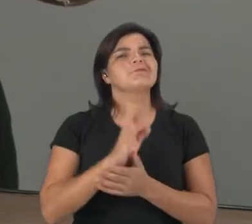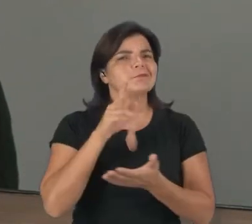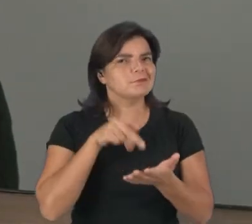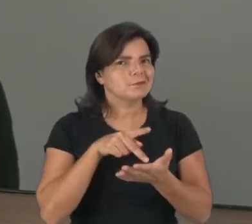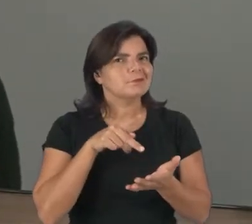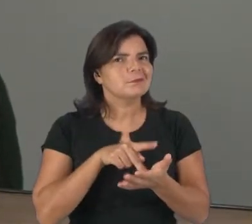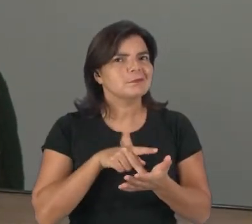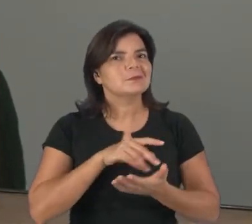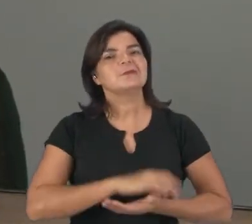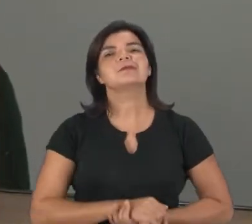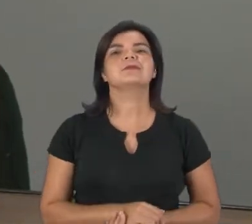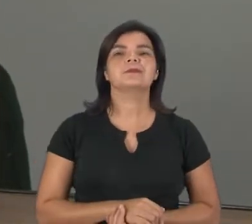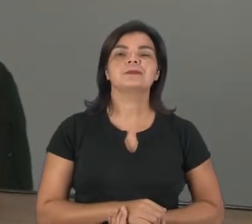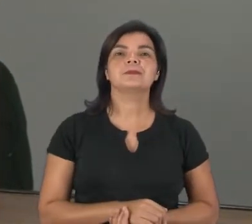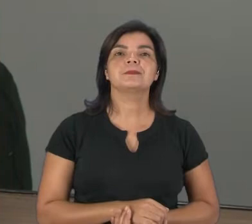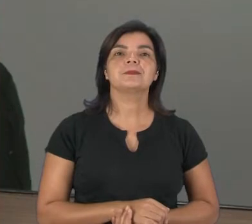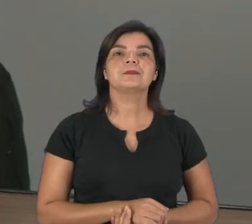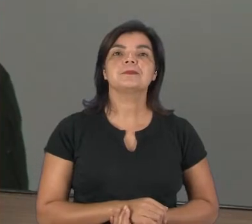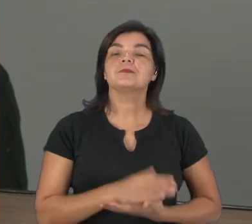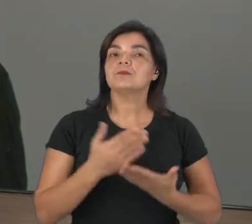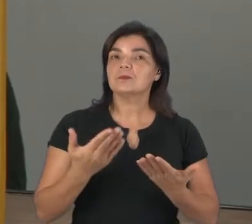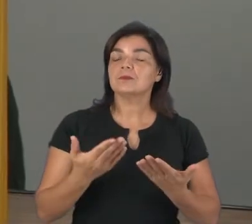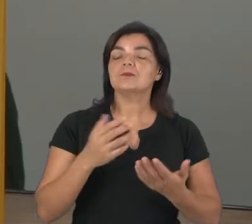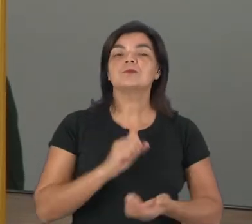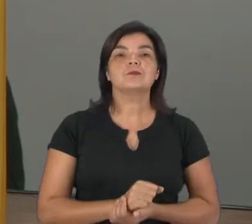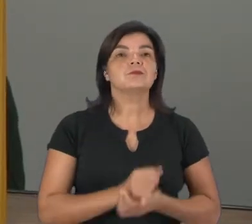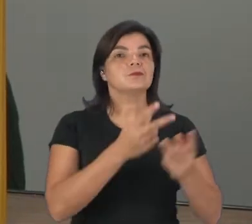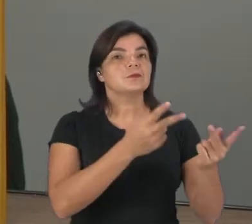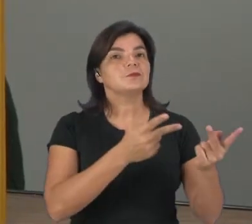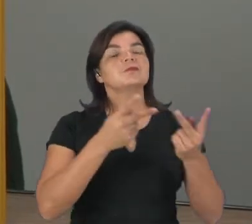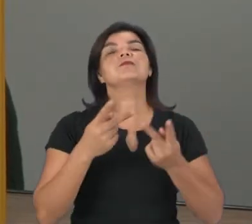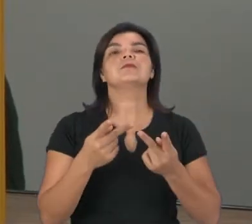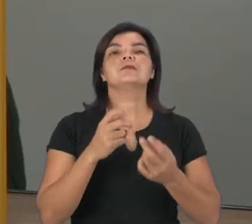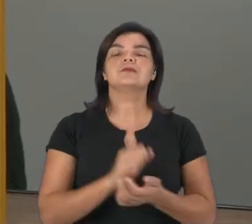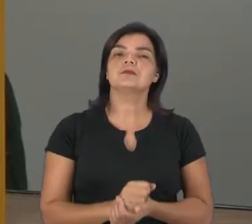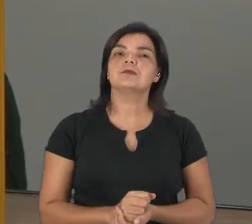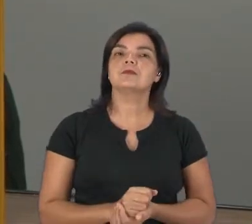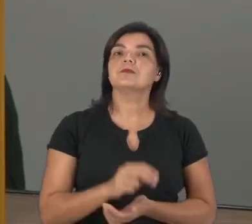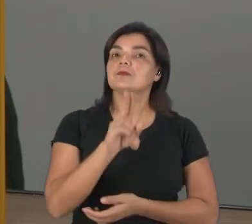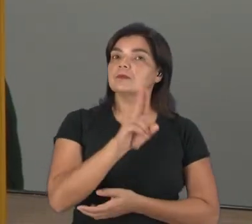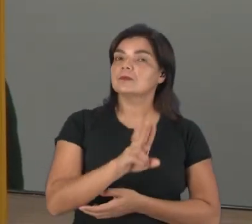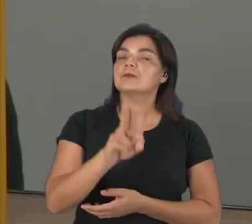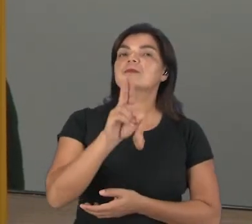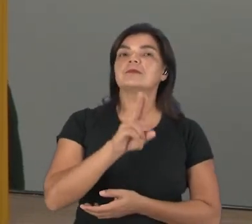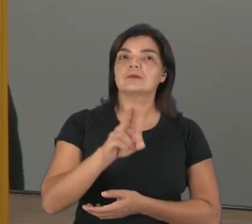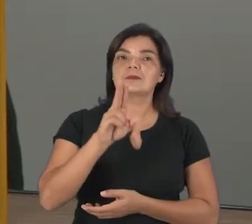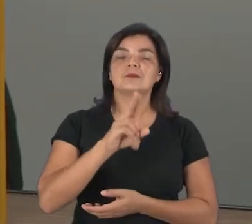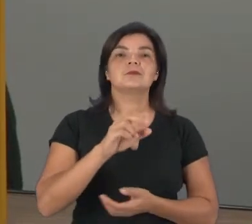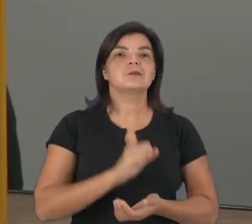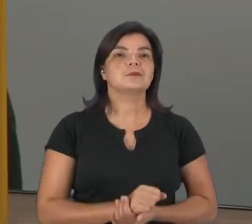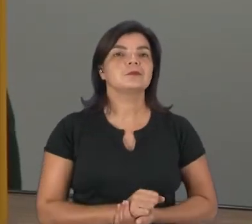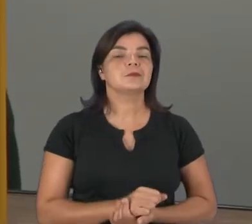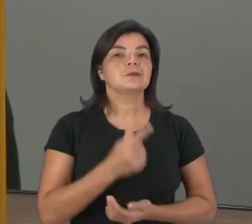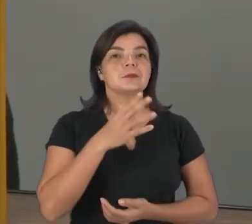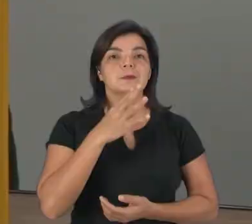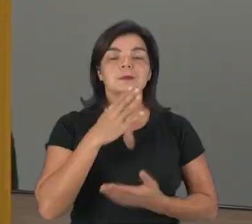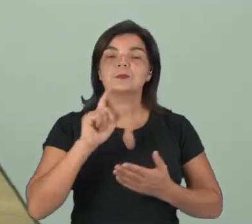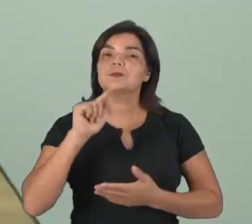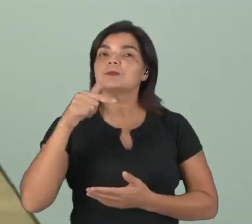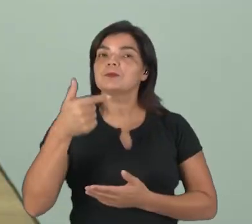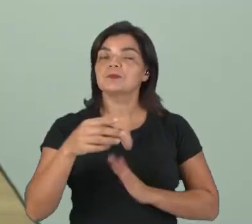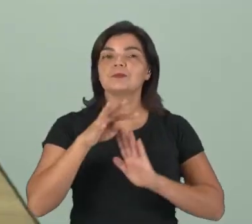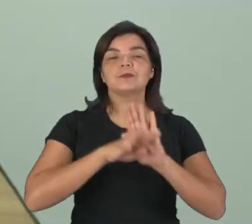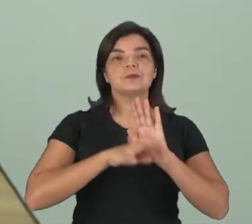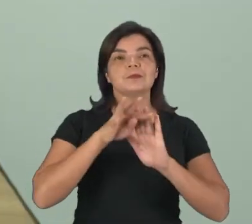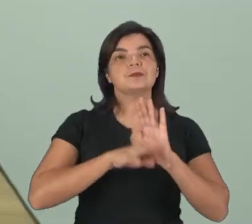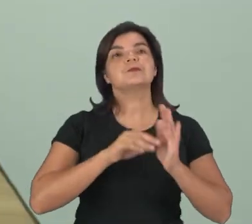mesmo? Então, o convite, ele é muito utilizado. Vamos conhecer